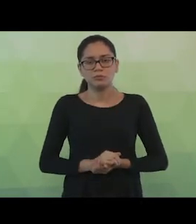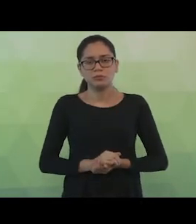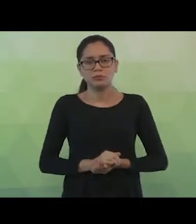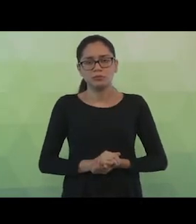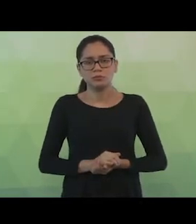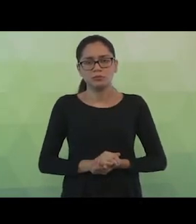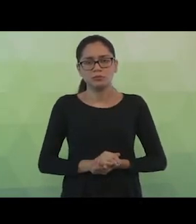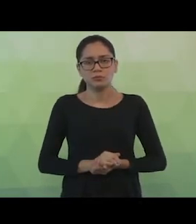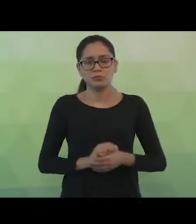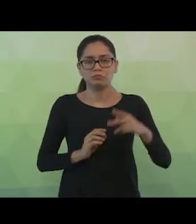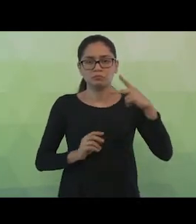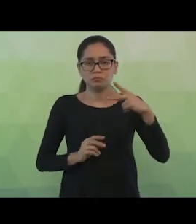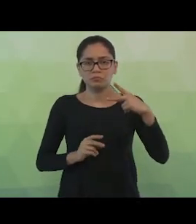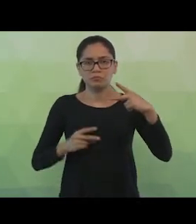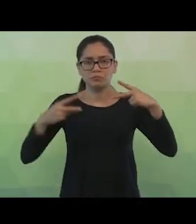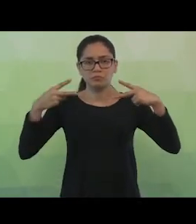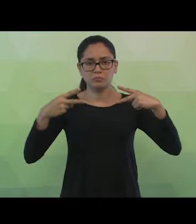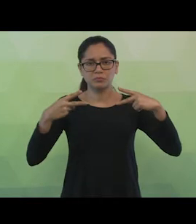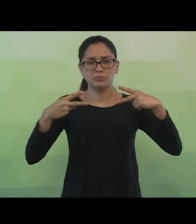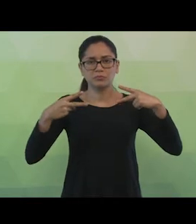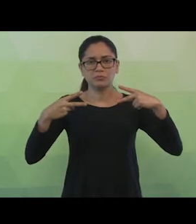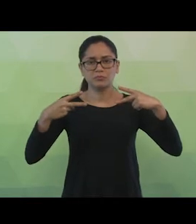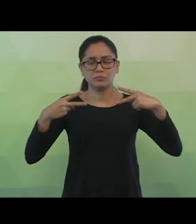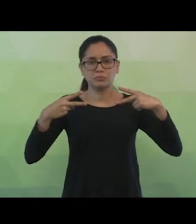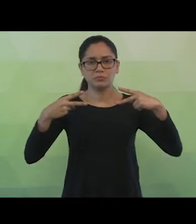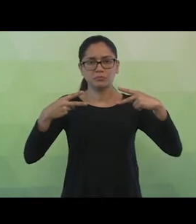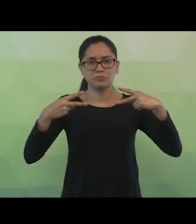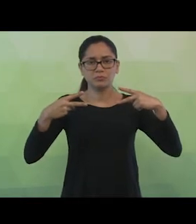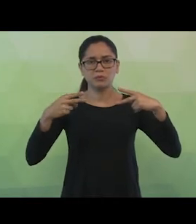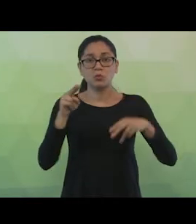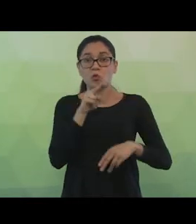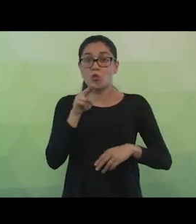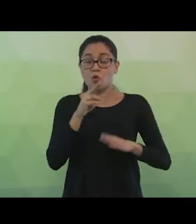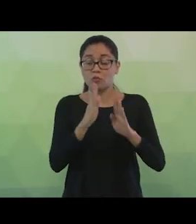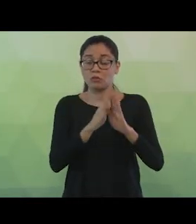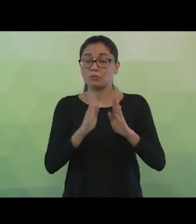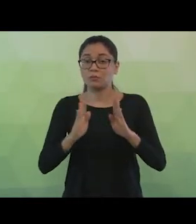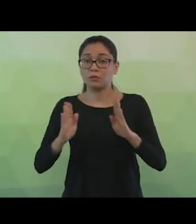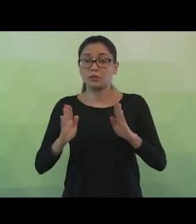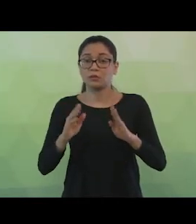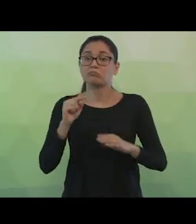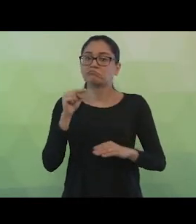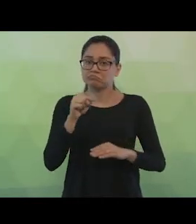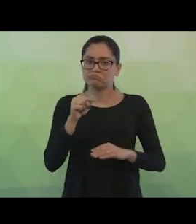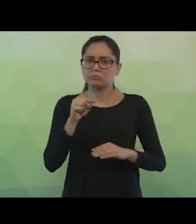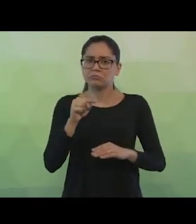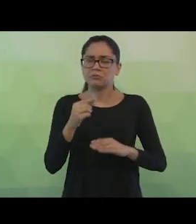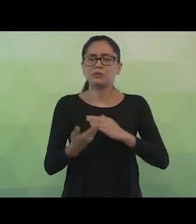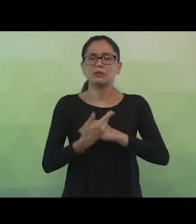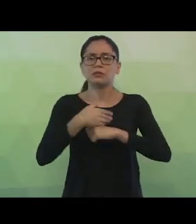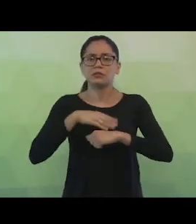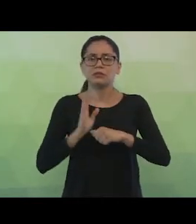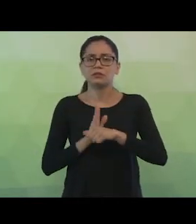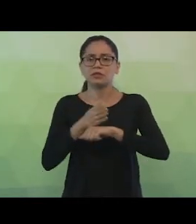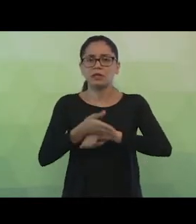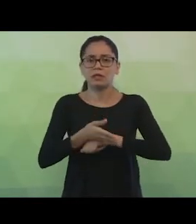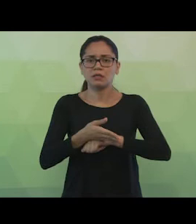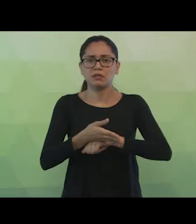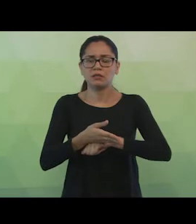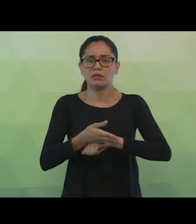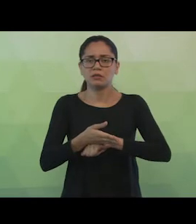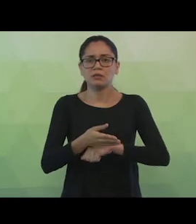e entre o sinal de menor que e maior que, o nome da biblioteca, no caso, a de entrada e saída, que